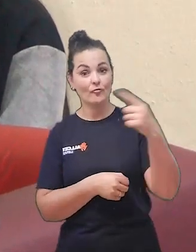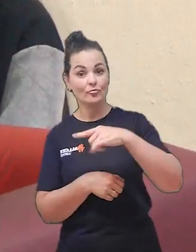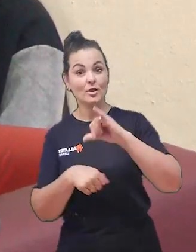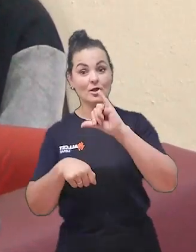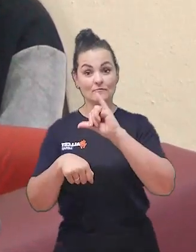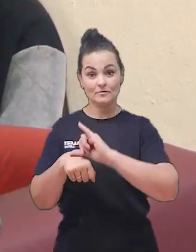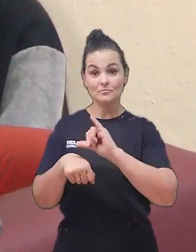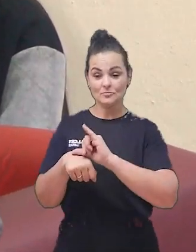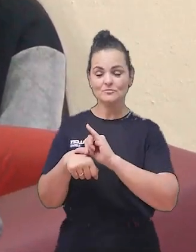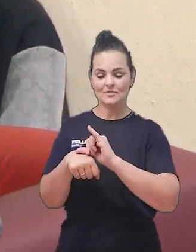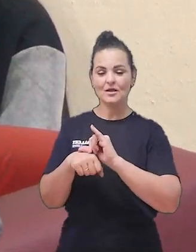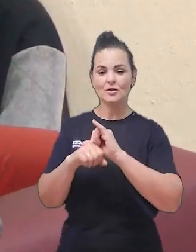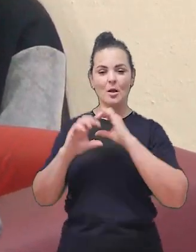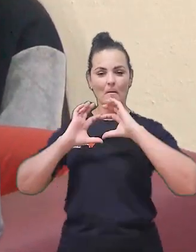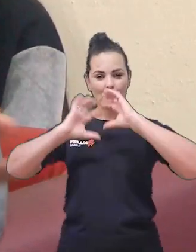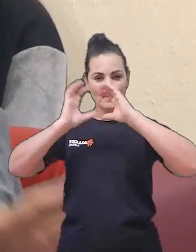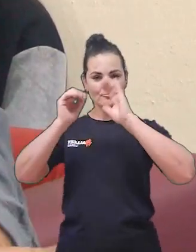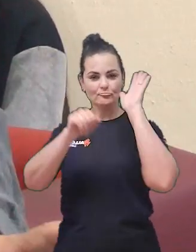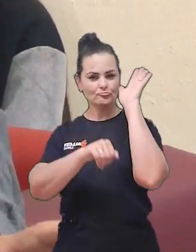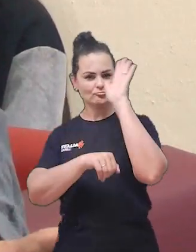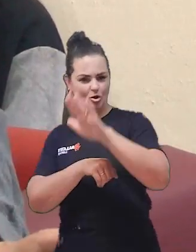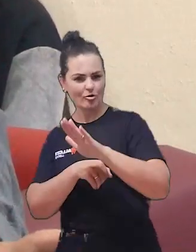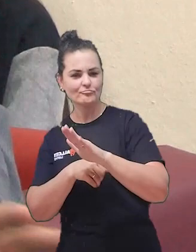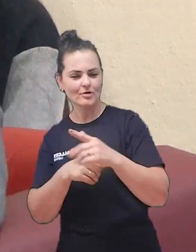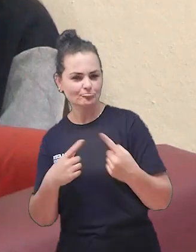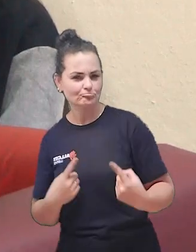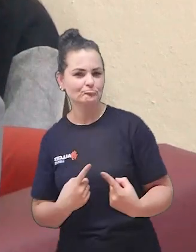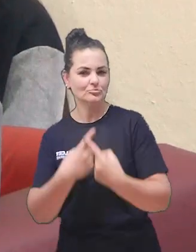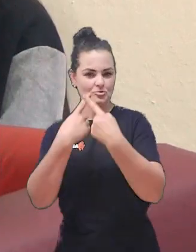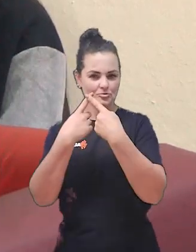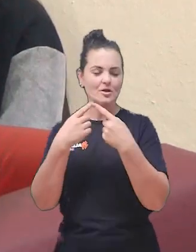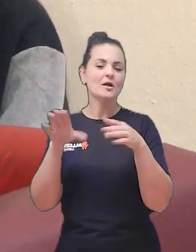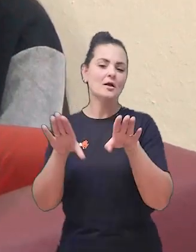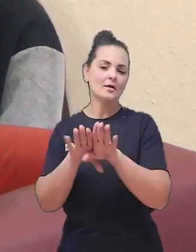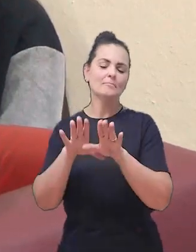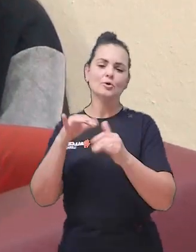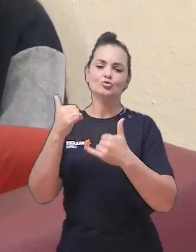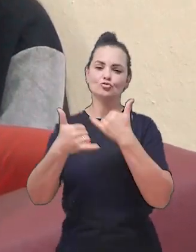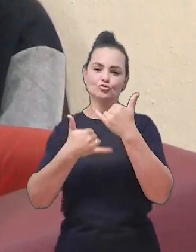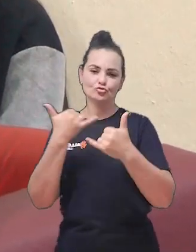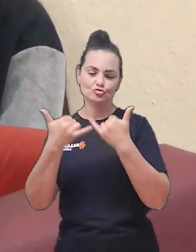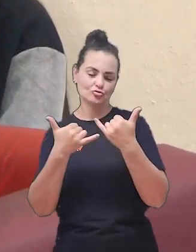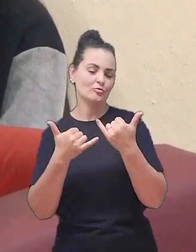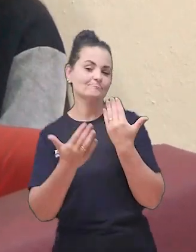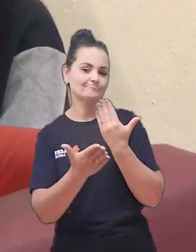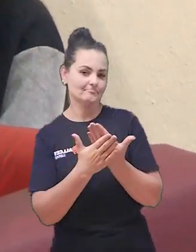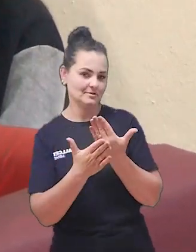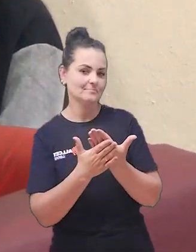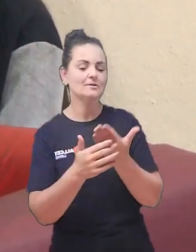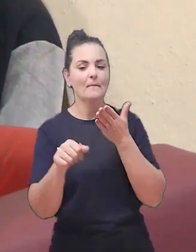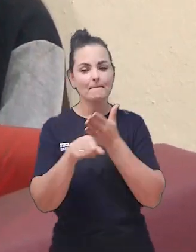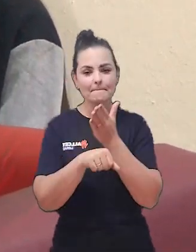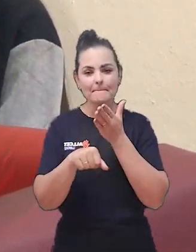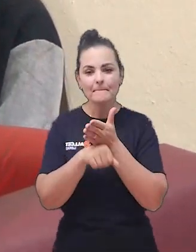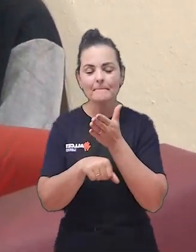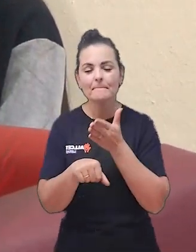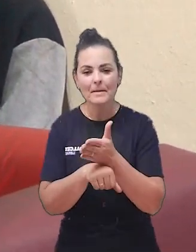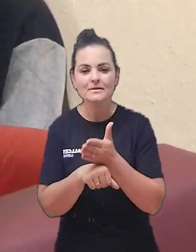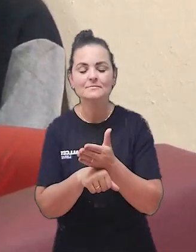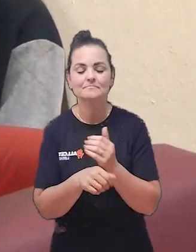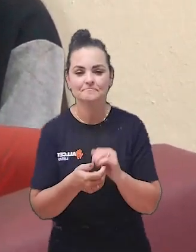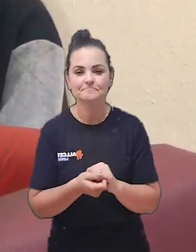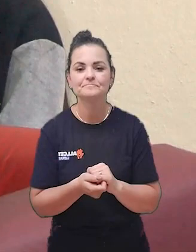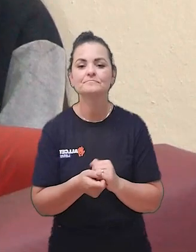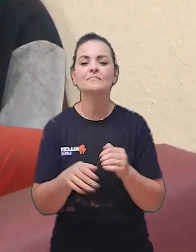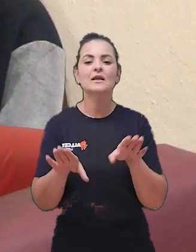gente, né, naquela época. Então disputava alguma coisa. Nos jogos estudantis a gente participou também. Eu fui